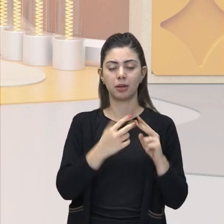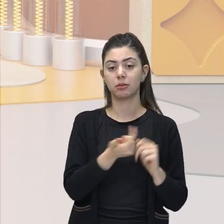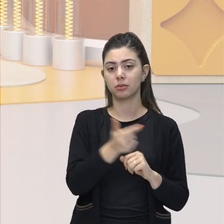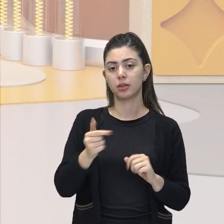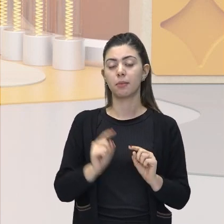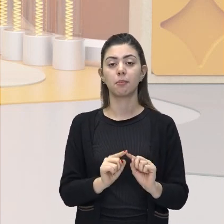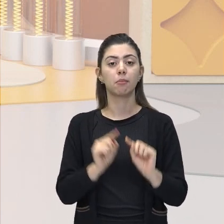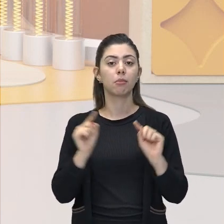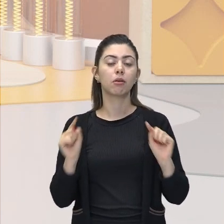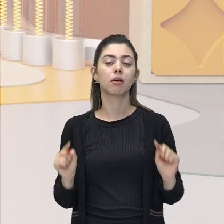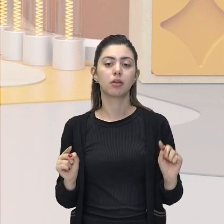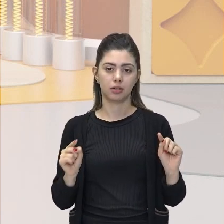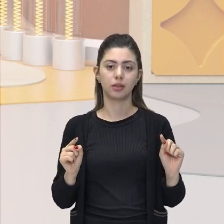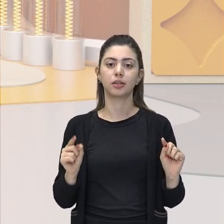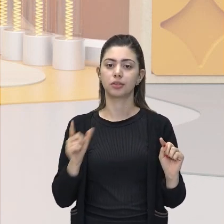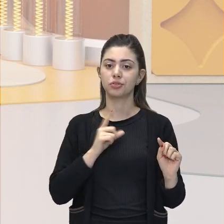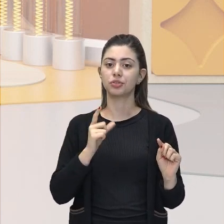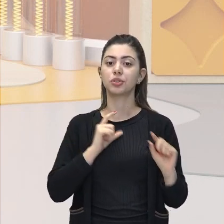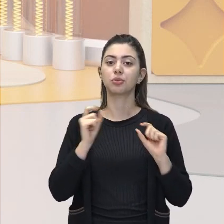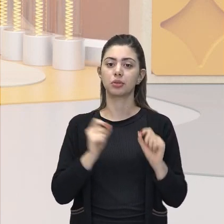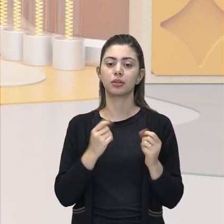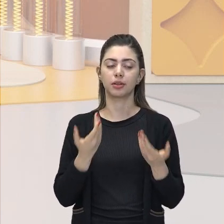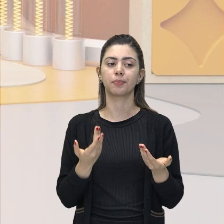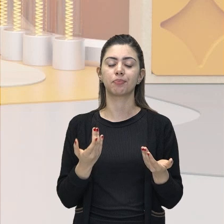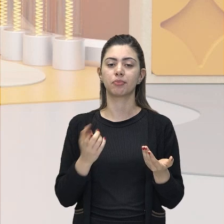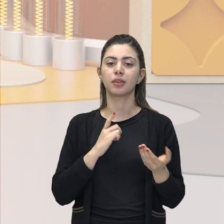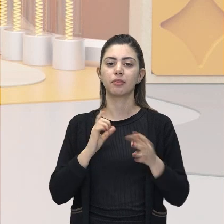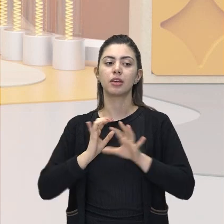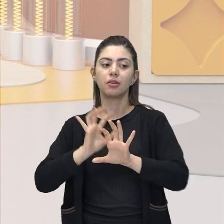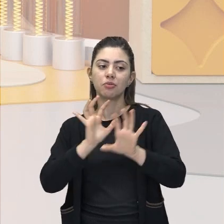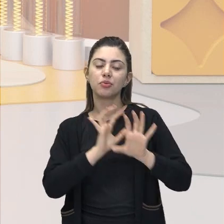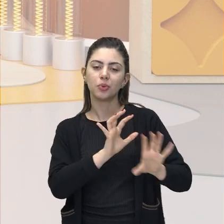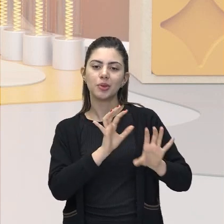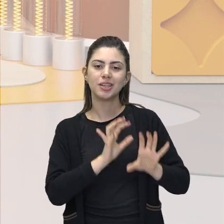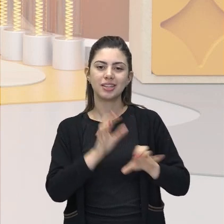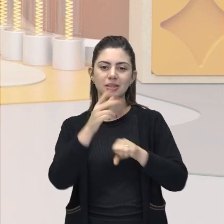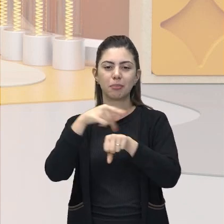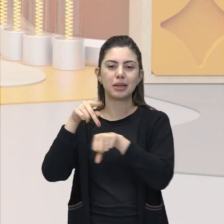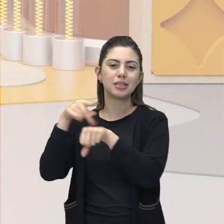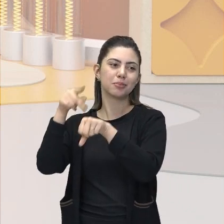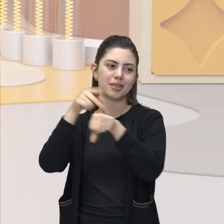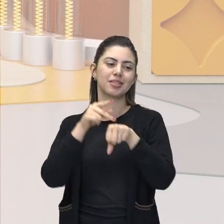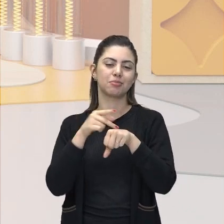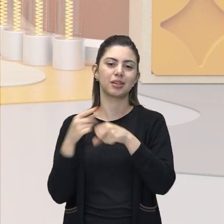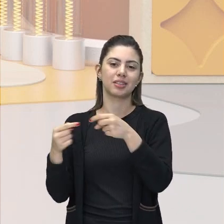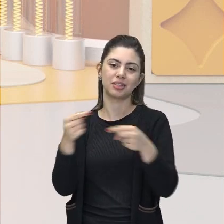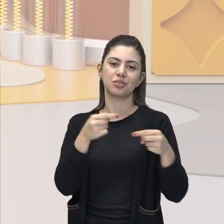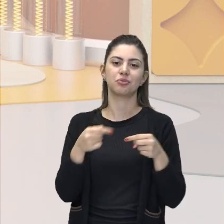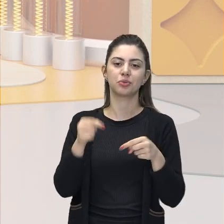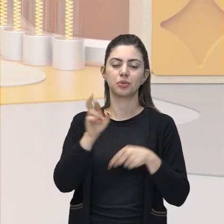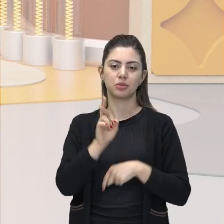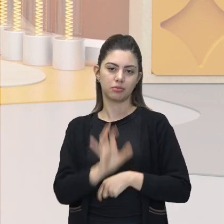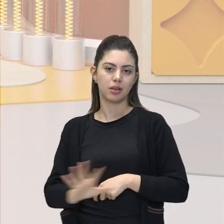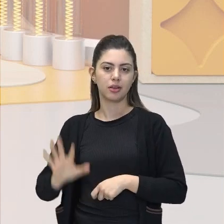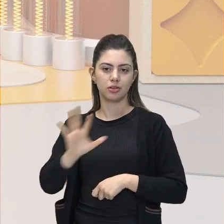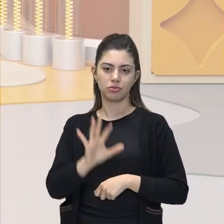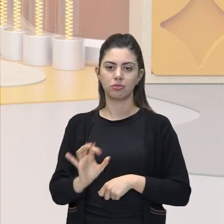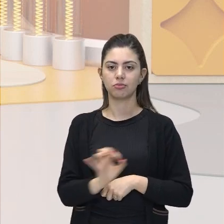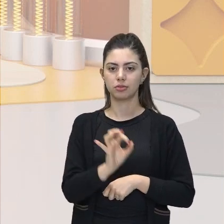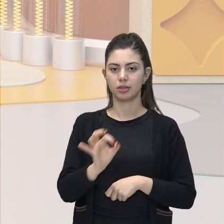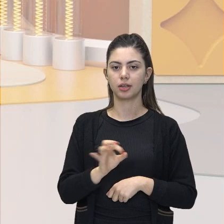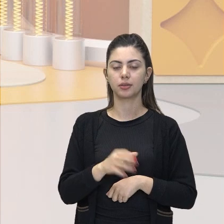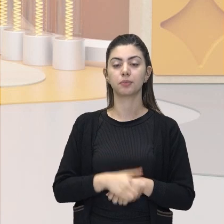falei para vocês, elas estavam ali financiando os conflitos ali, as disputas mais regionais, por assim dizer.